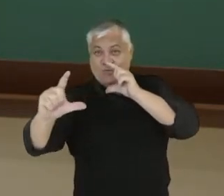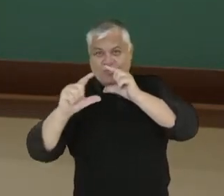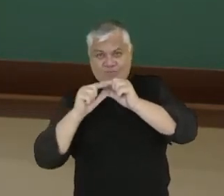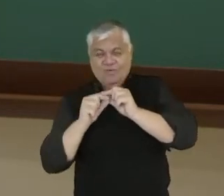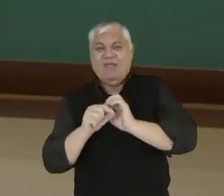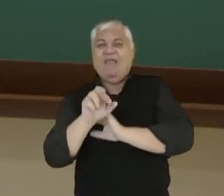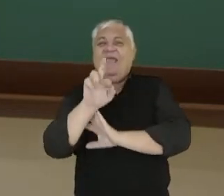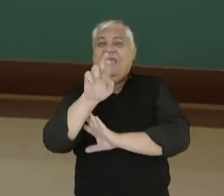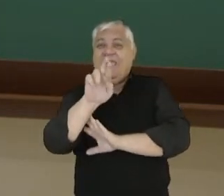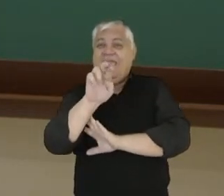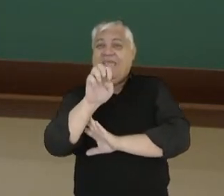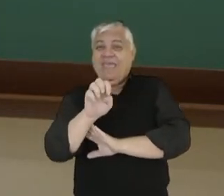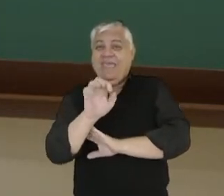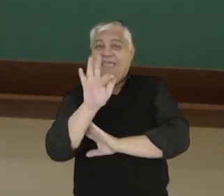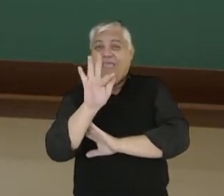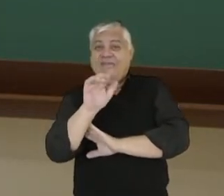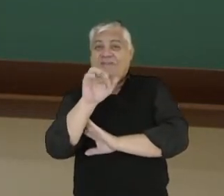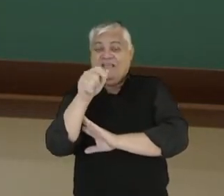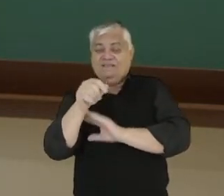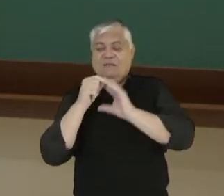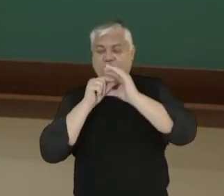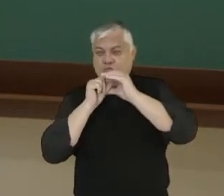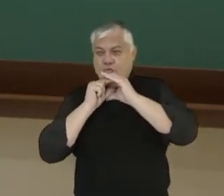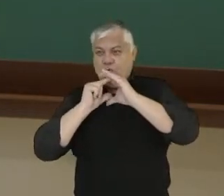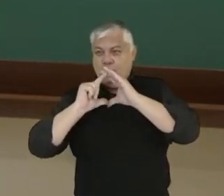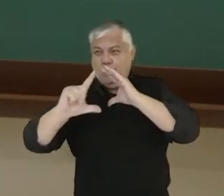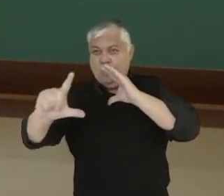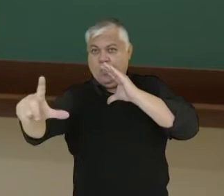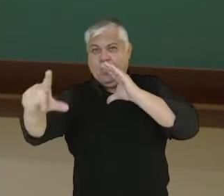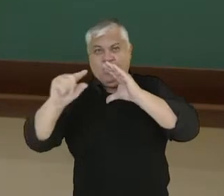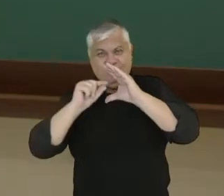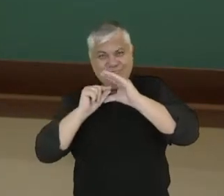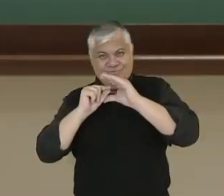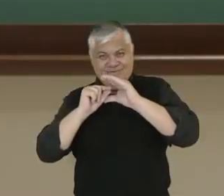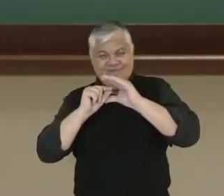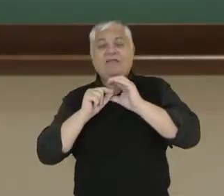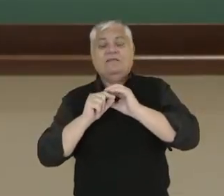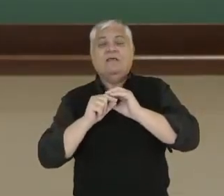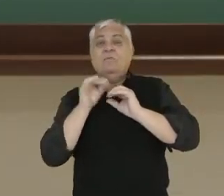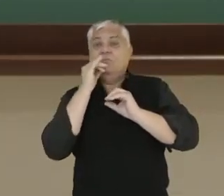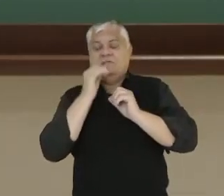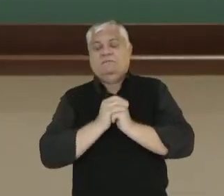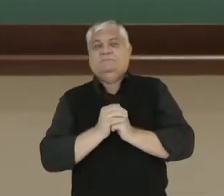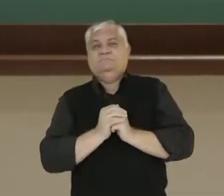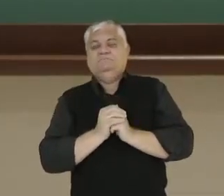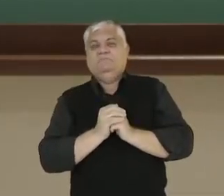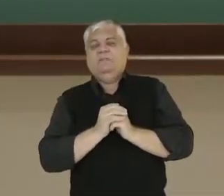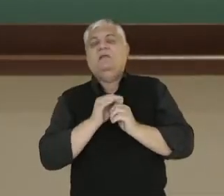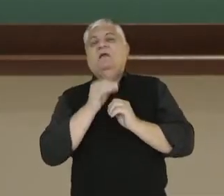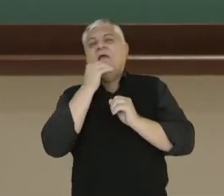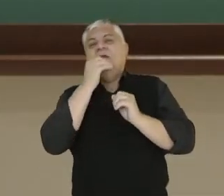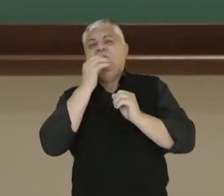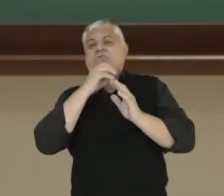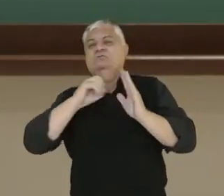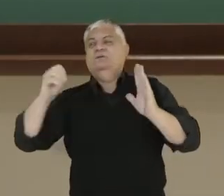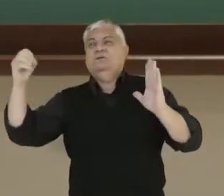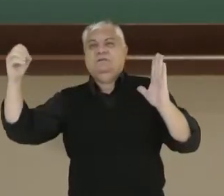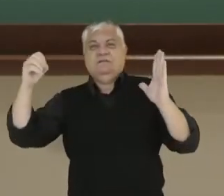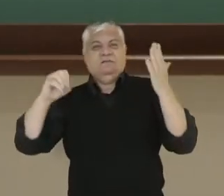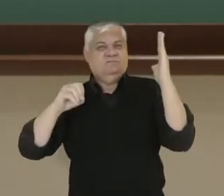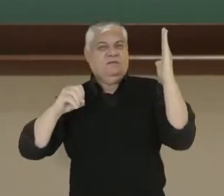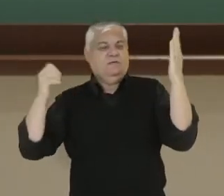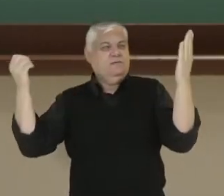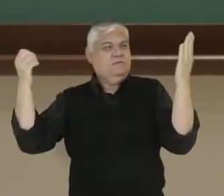reflexão é quando a onda bate e volta. Por exemplo, a luz vai no espelho,